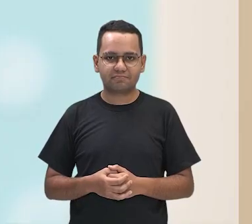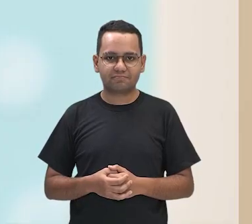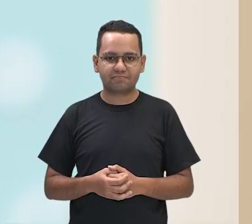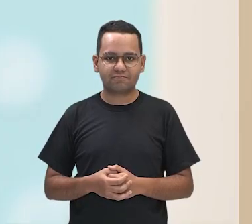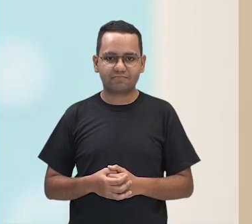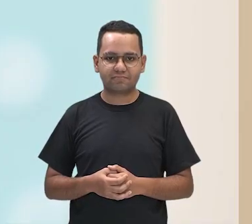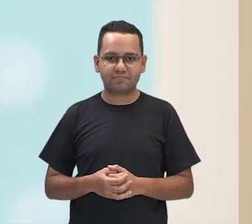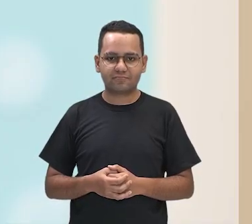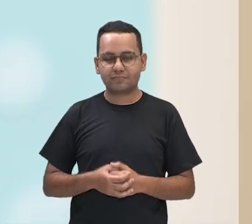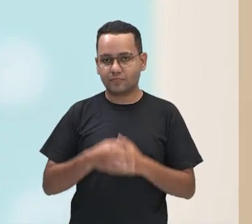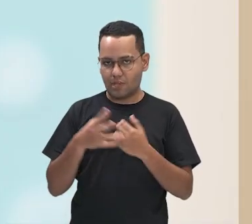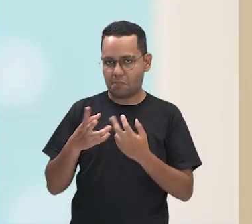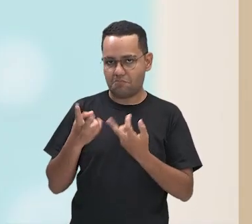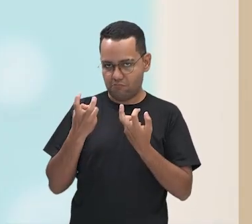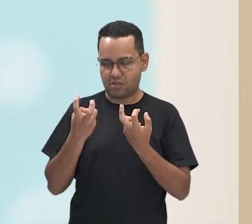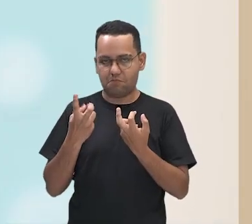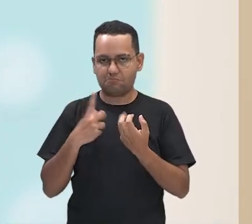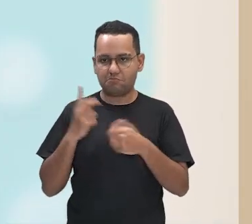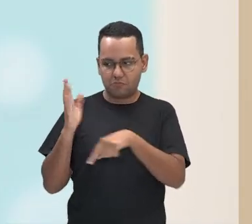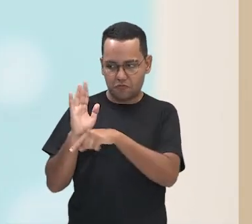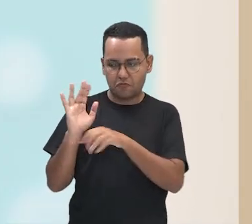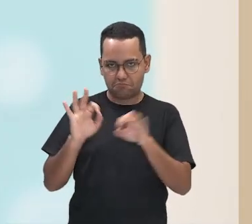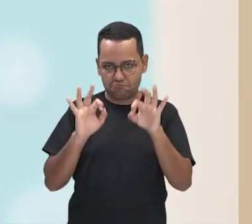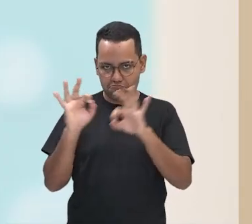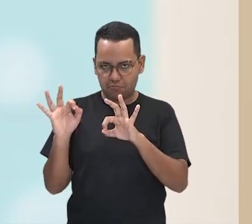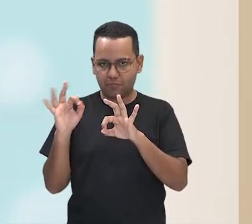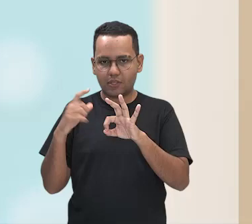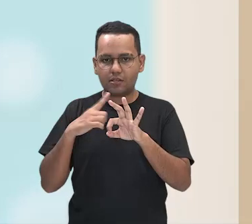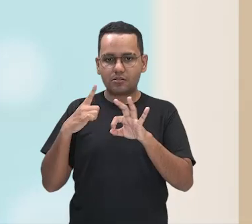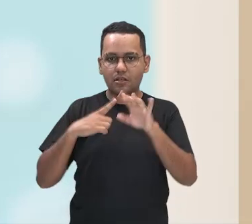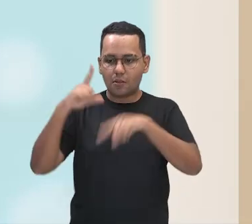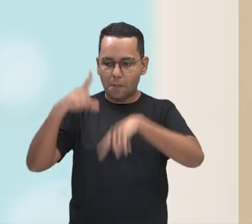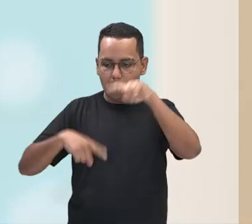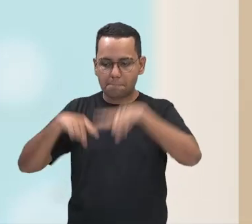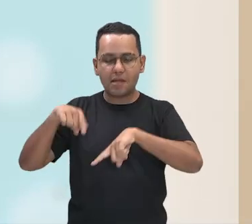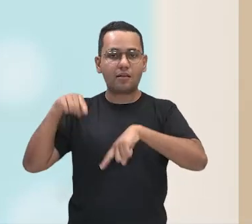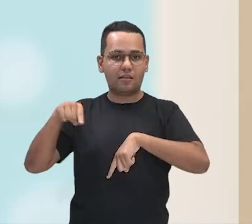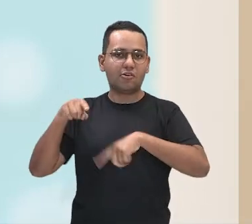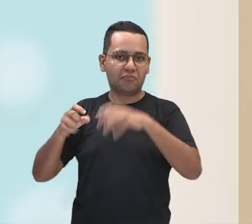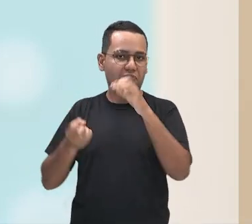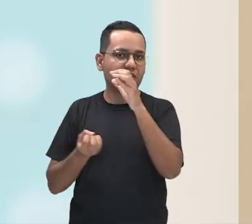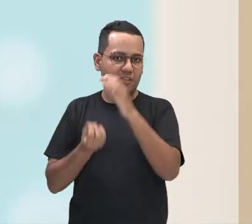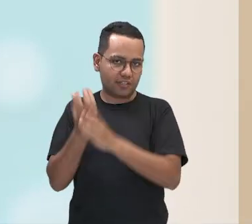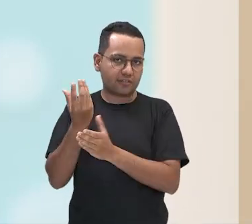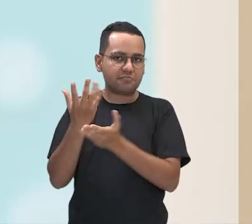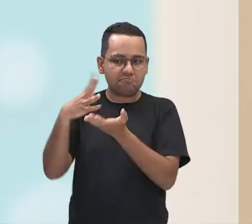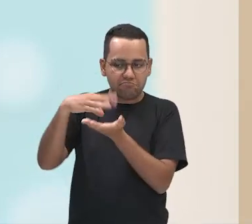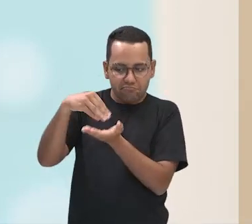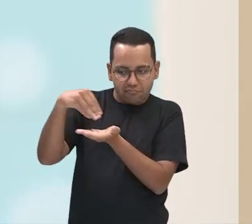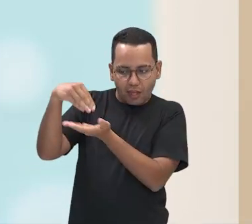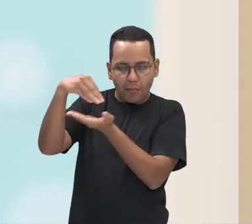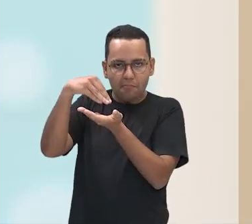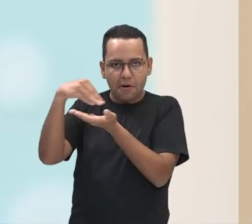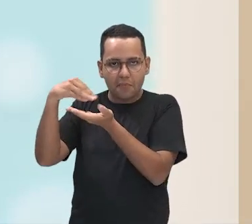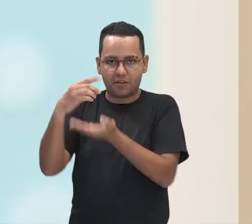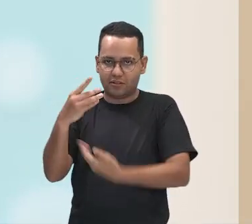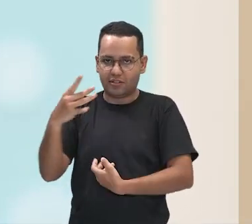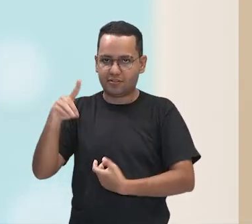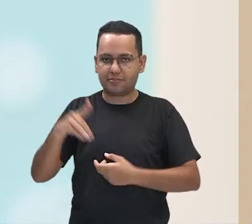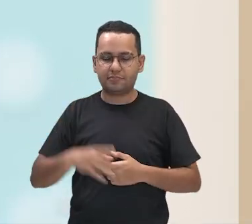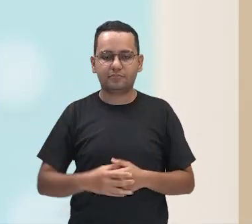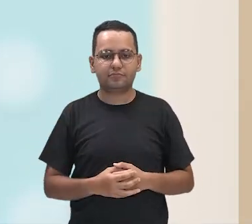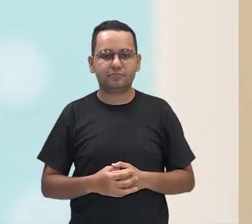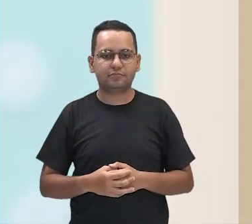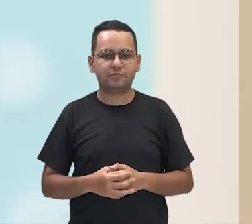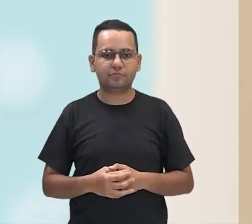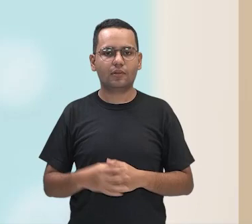Todos esses objetos que nós vimos aí no vídeo, eles foram impressos em uma impressora 3D. Então, foi feito, né,